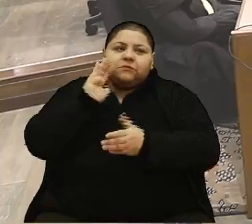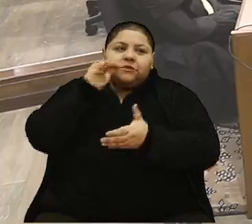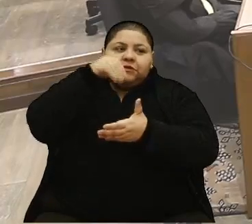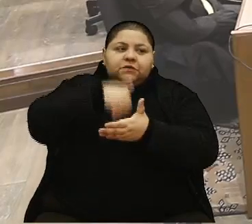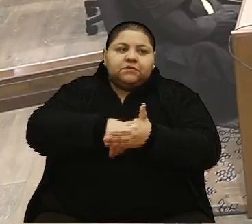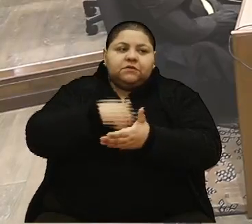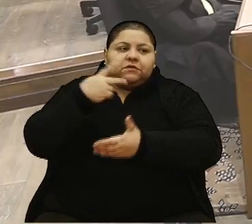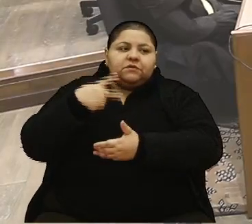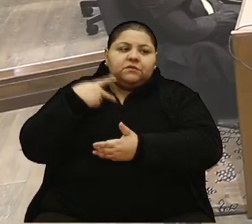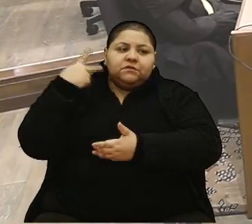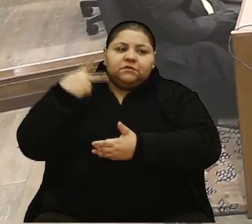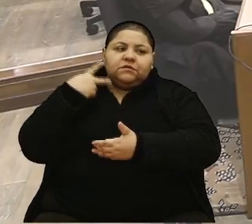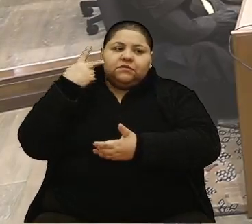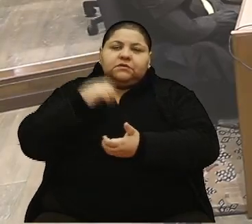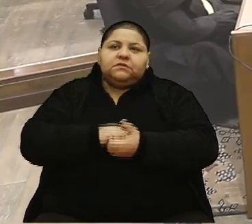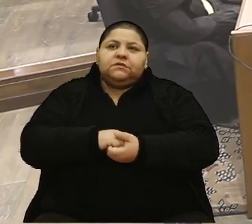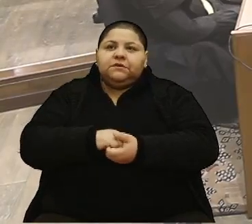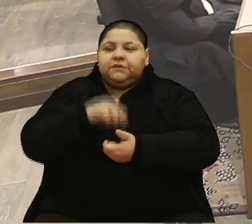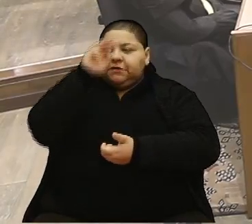vereador Juliano Valim.